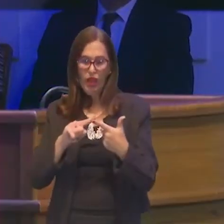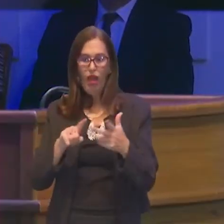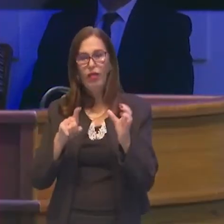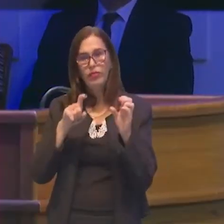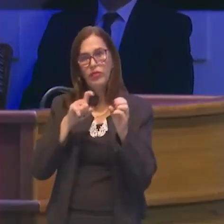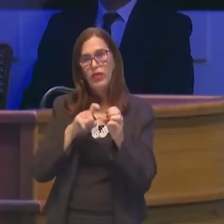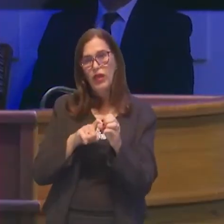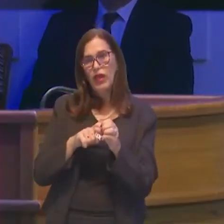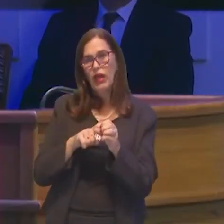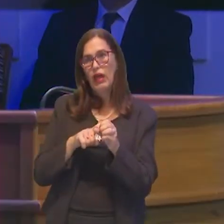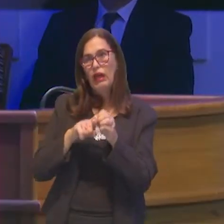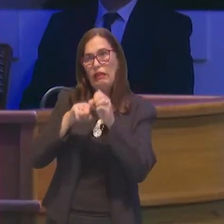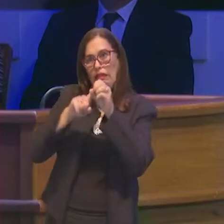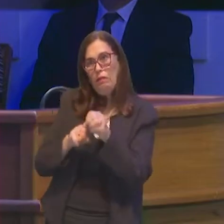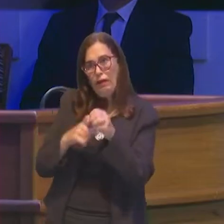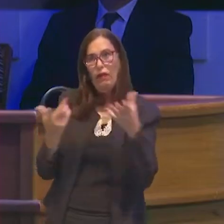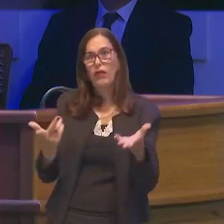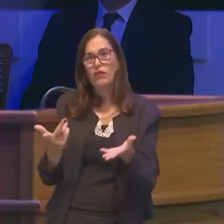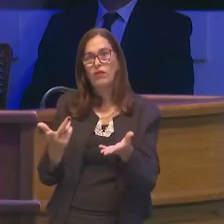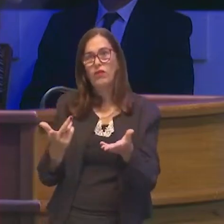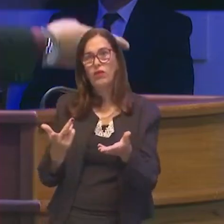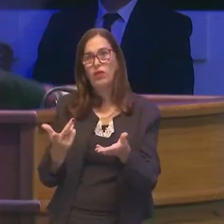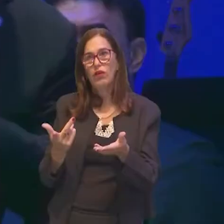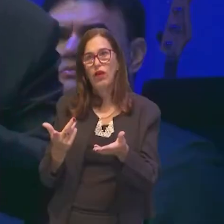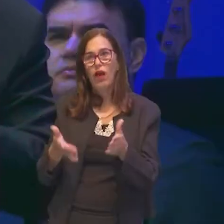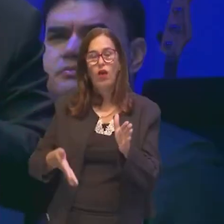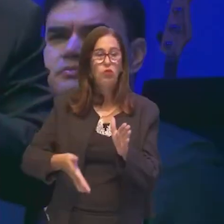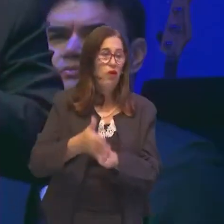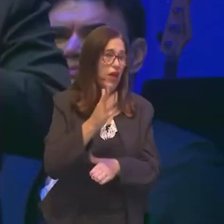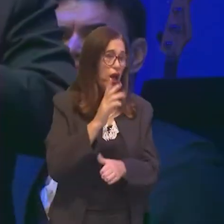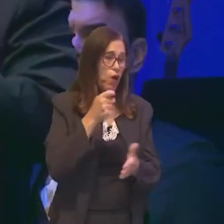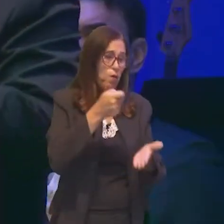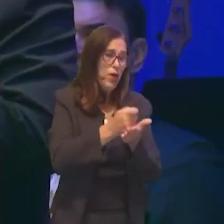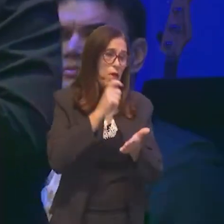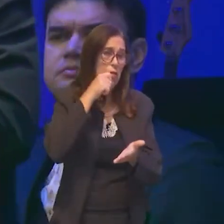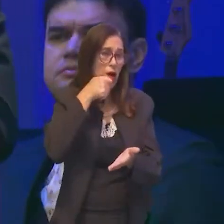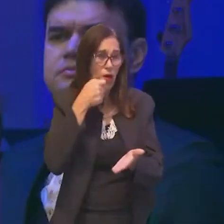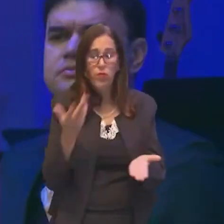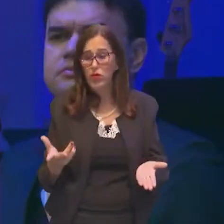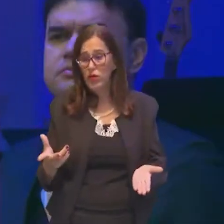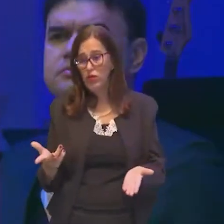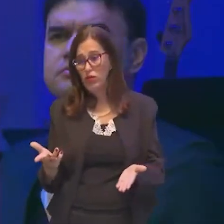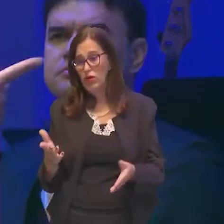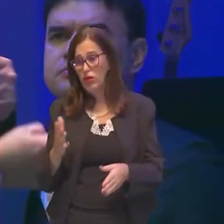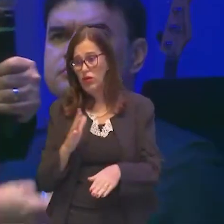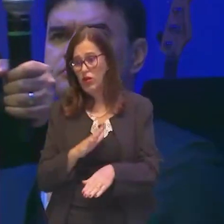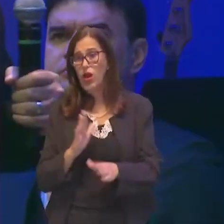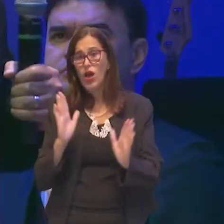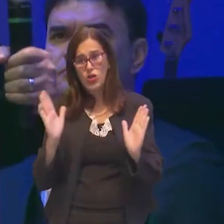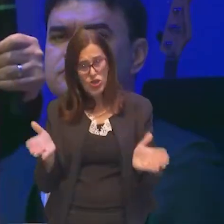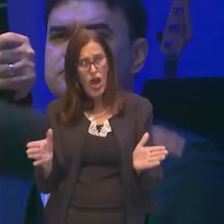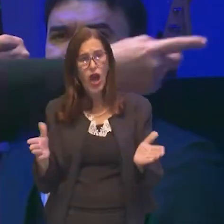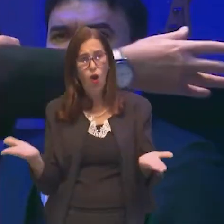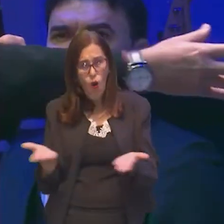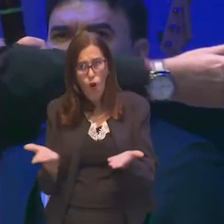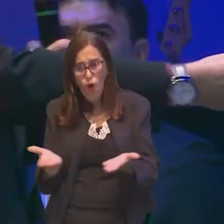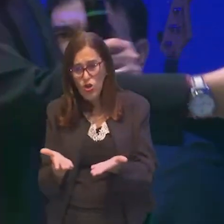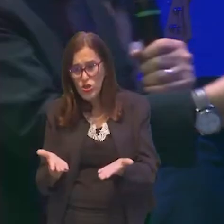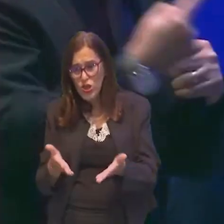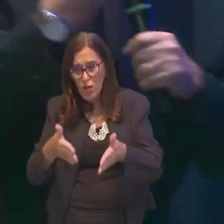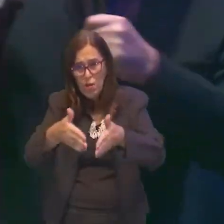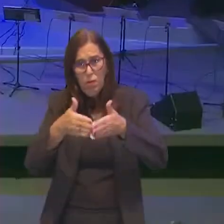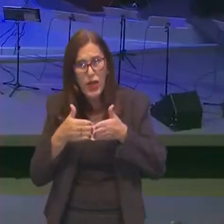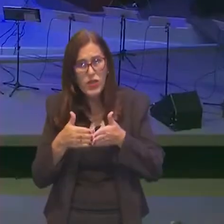dependente, o indivíduo não quer ir na padaria comprar um pão, porque vai chegar a hora que Aliás, já chegou. Hoje pede